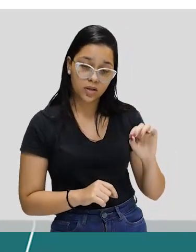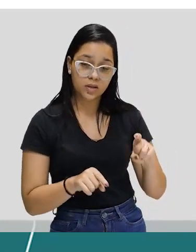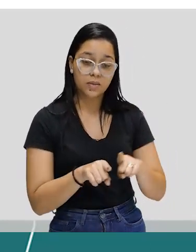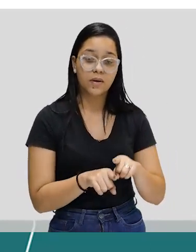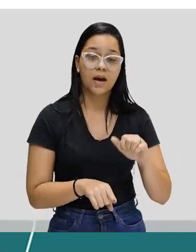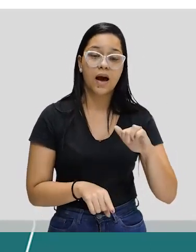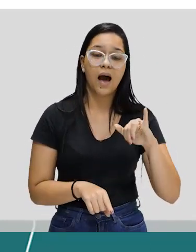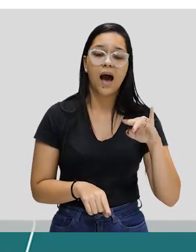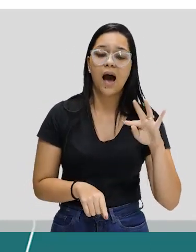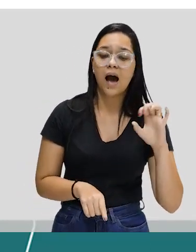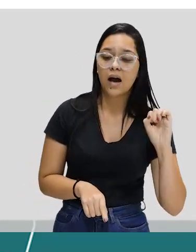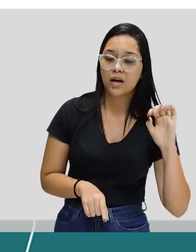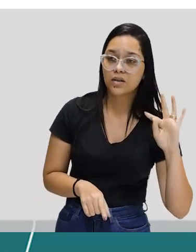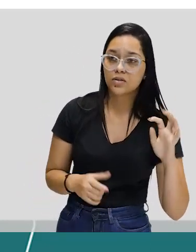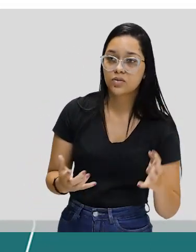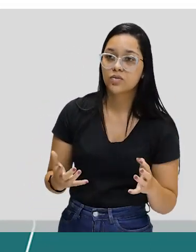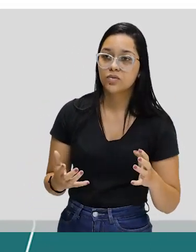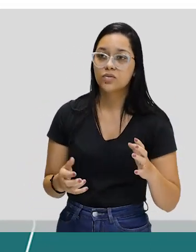ajuste. Para elas serem